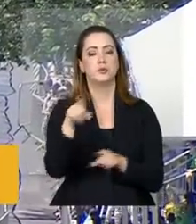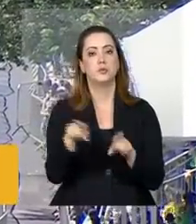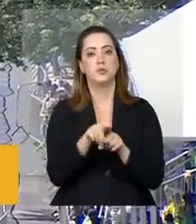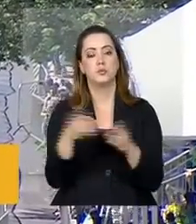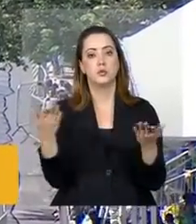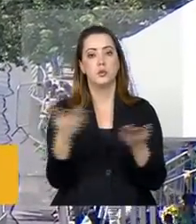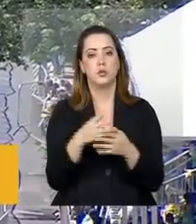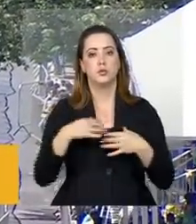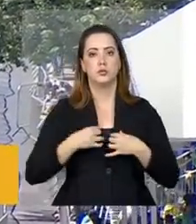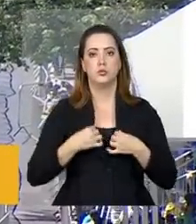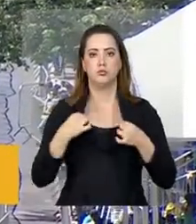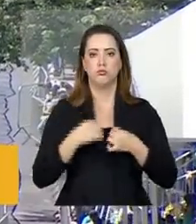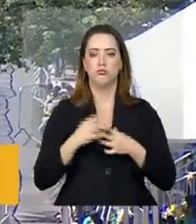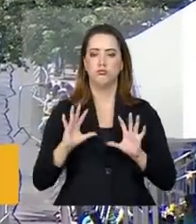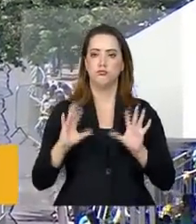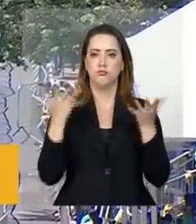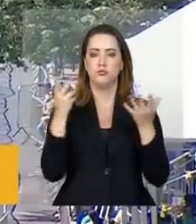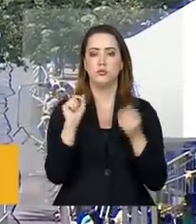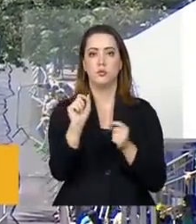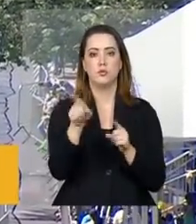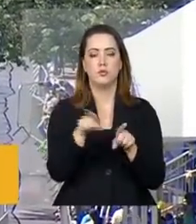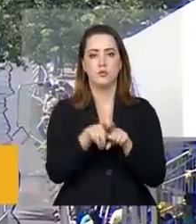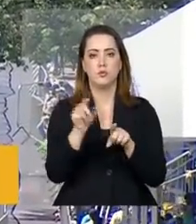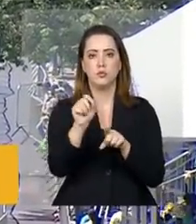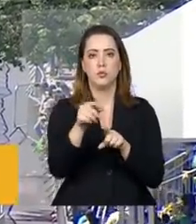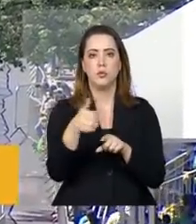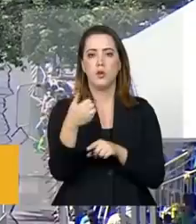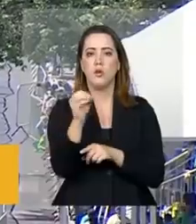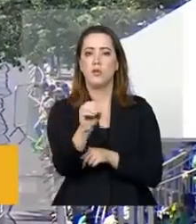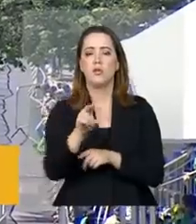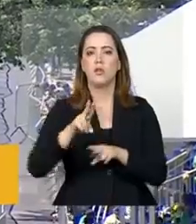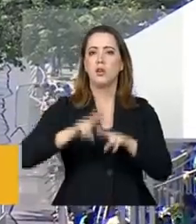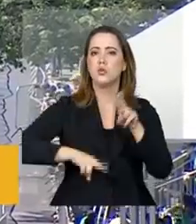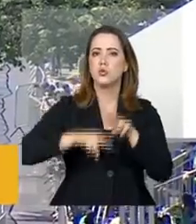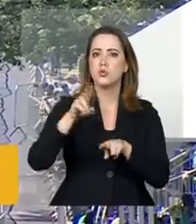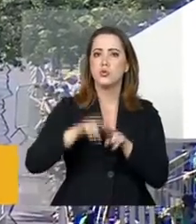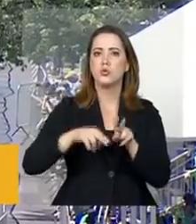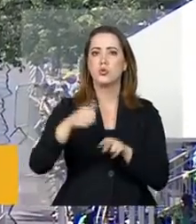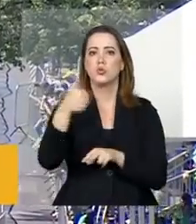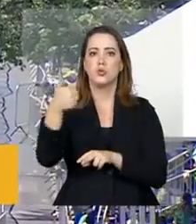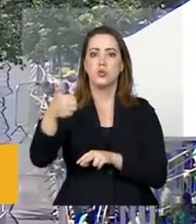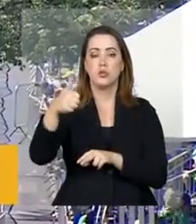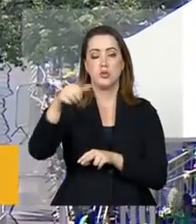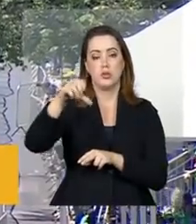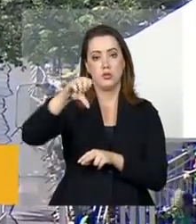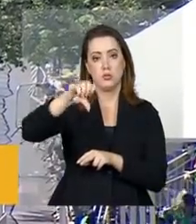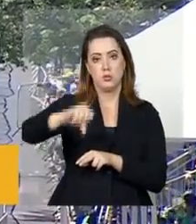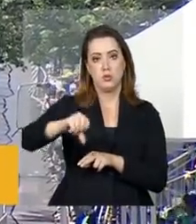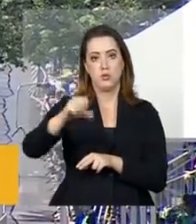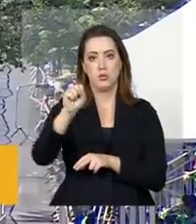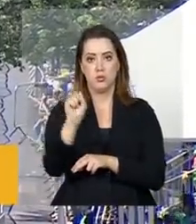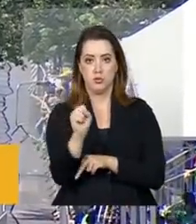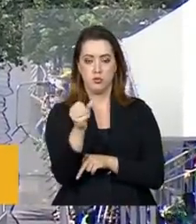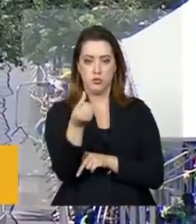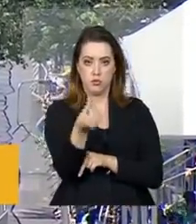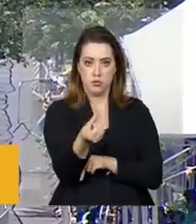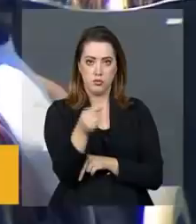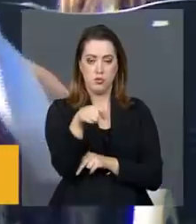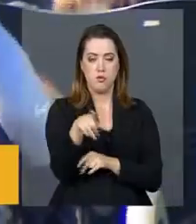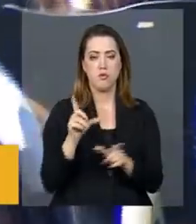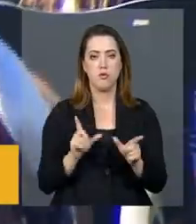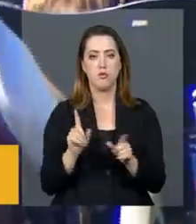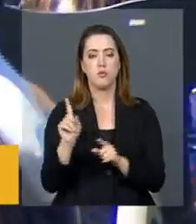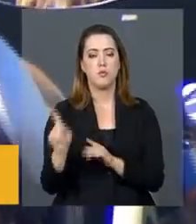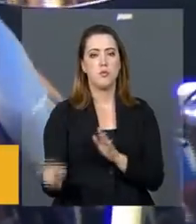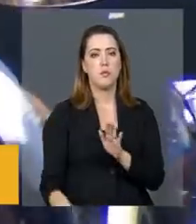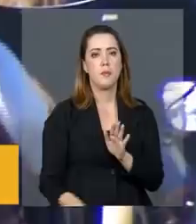Imperial. A bateria Caena foi criada em 10 de junho de 1986, visando homenagear o elemento